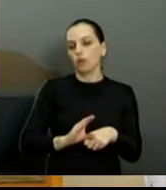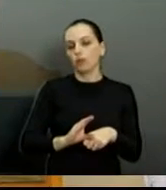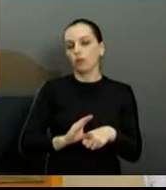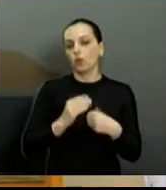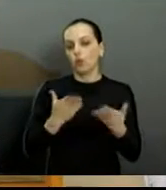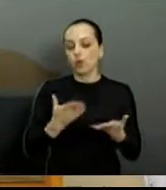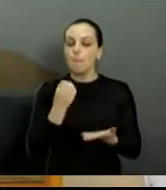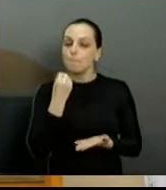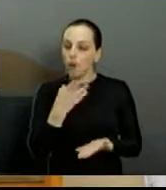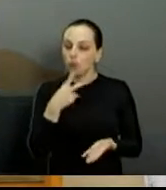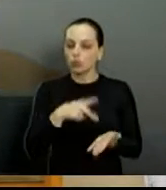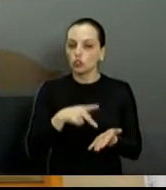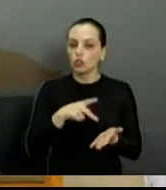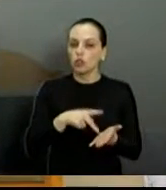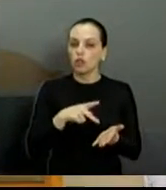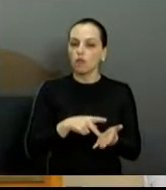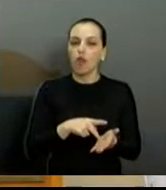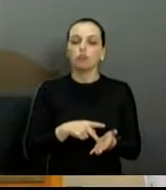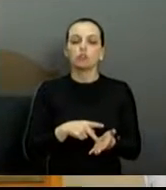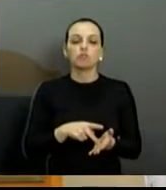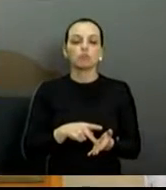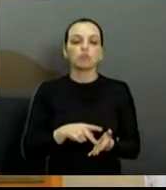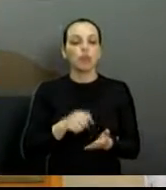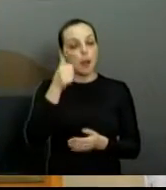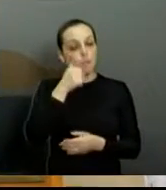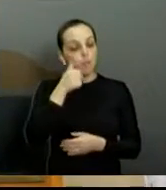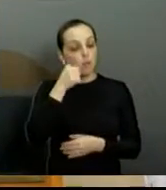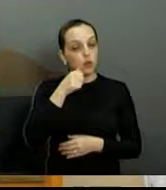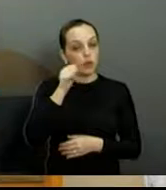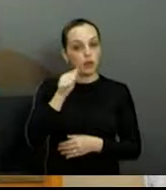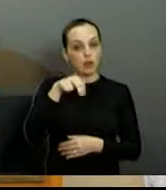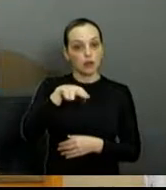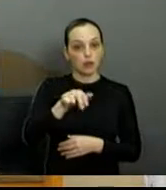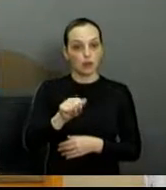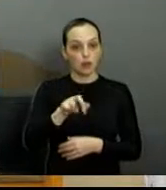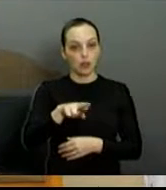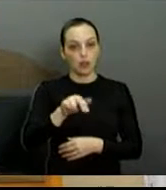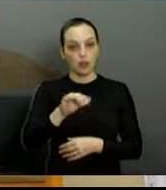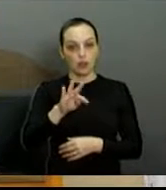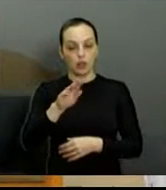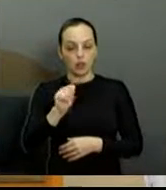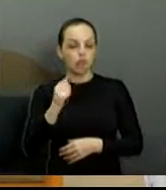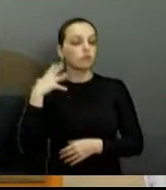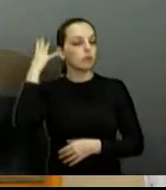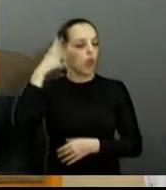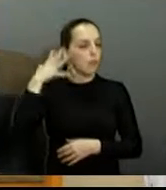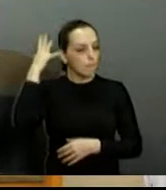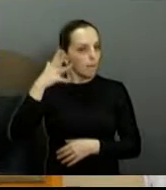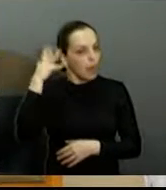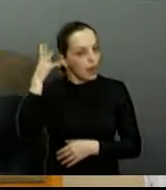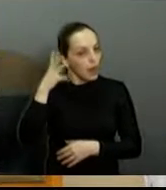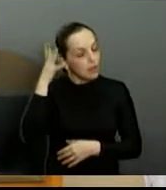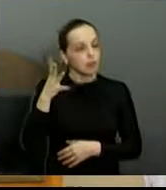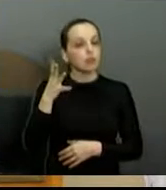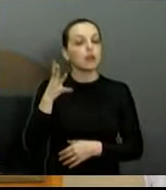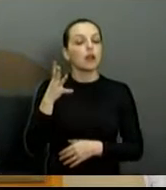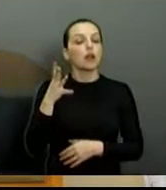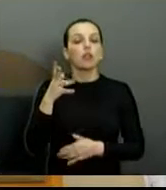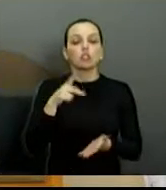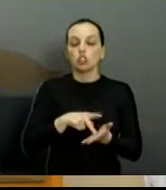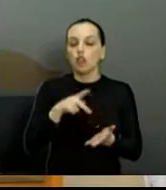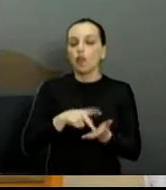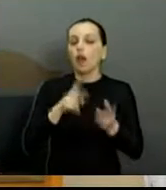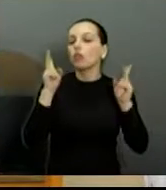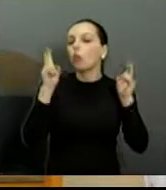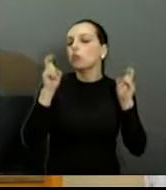trabalho a palestrante a doutora ana rita possui formação de medicina veterinária abordou